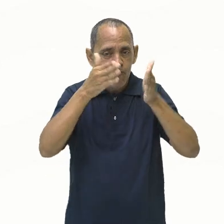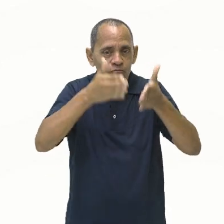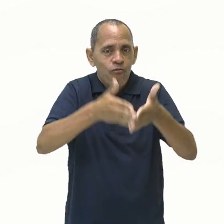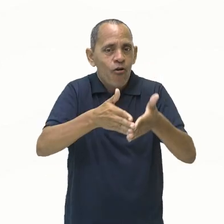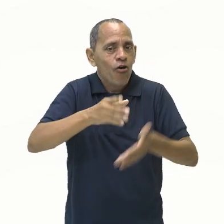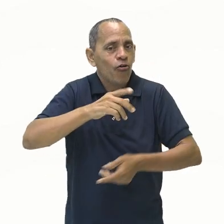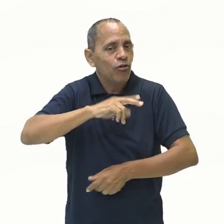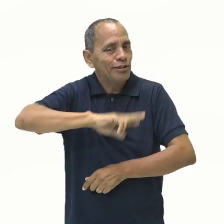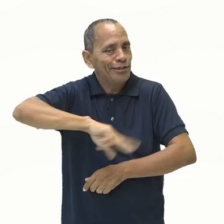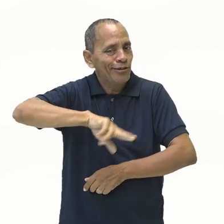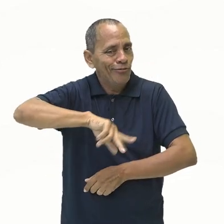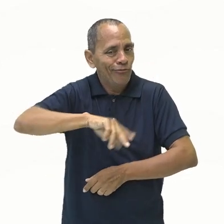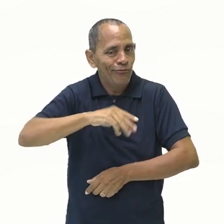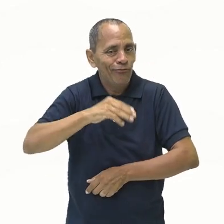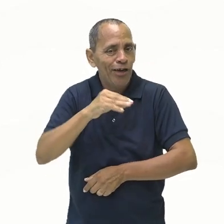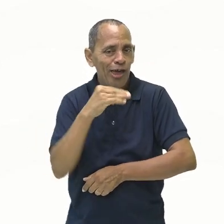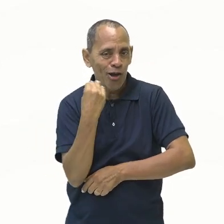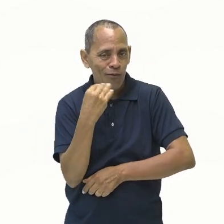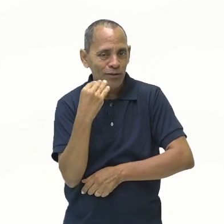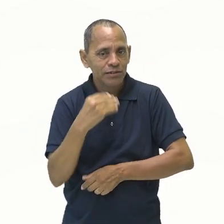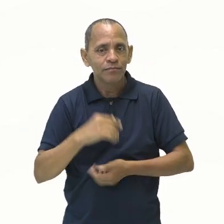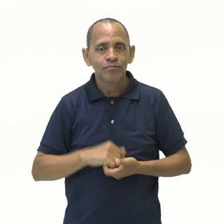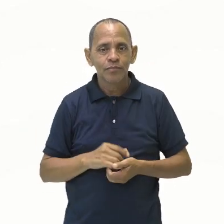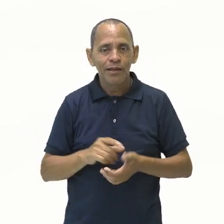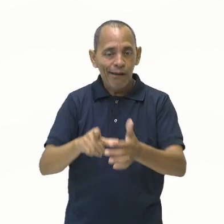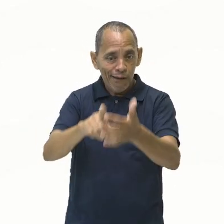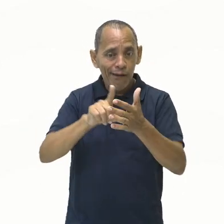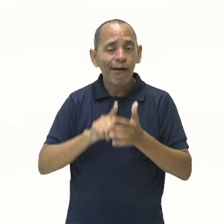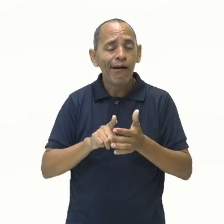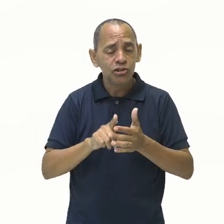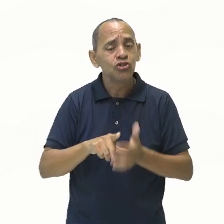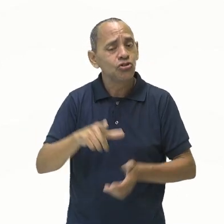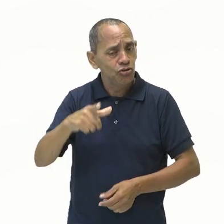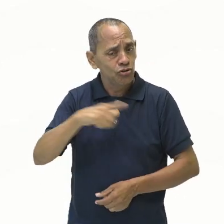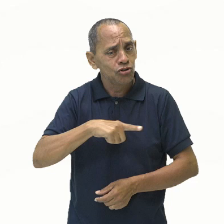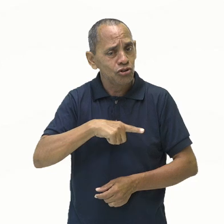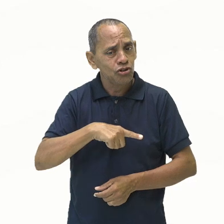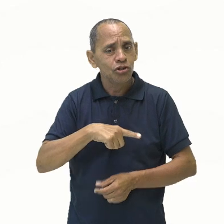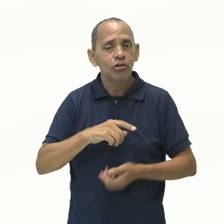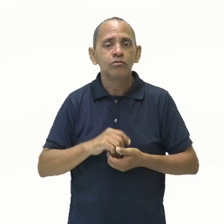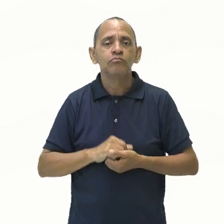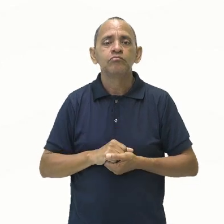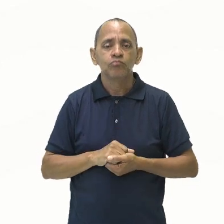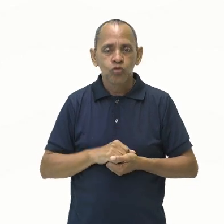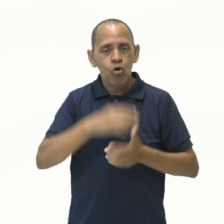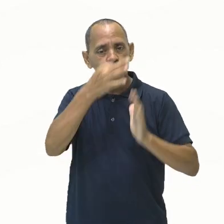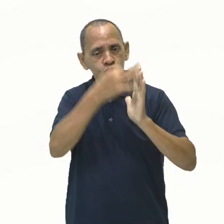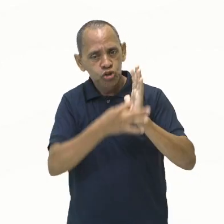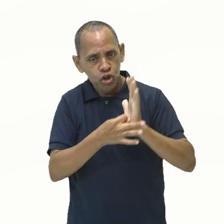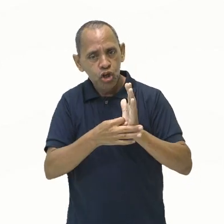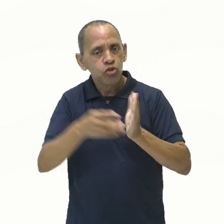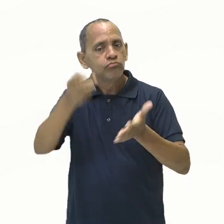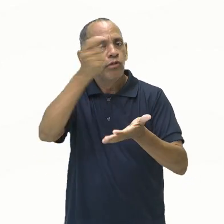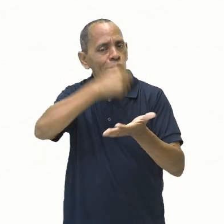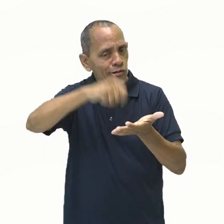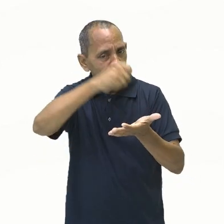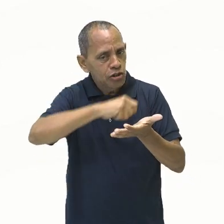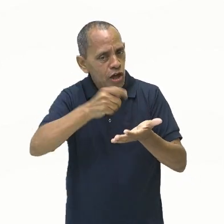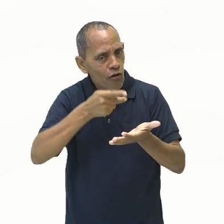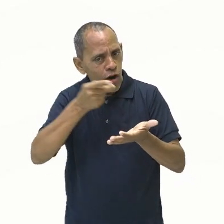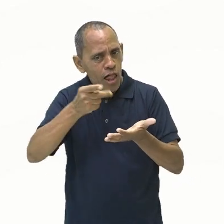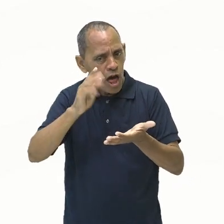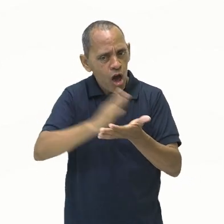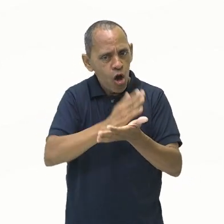as redações elas tinham essa proposta, uma dissertação, né, um texto dissertativo. Você vai dissertar, você vai falar sobre